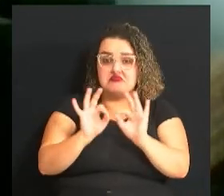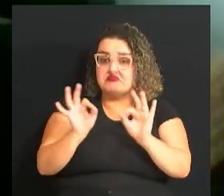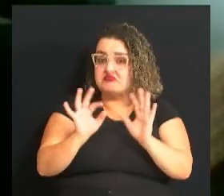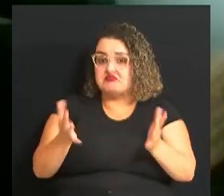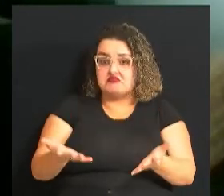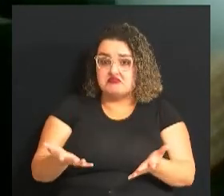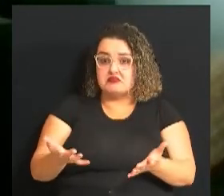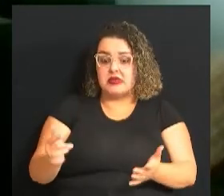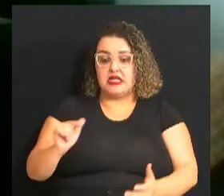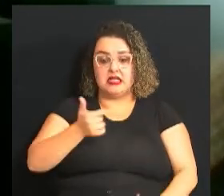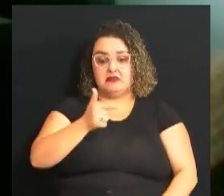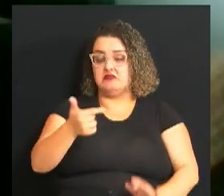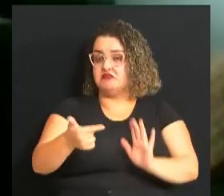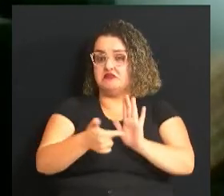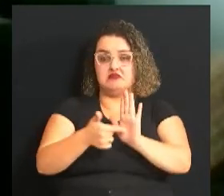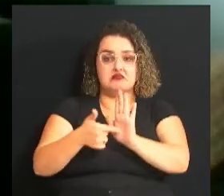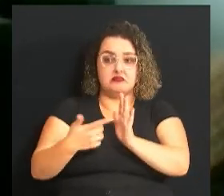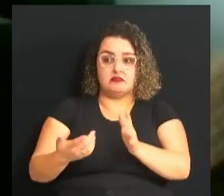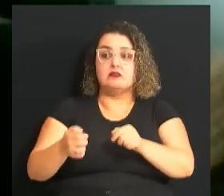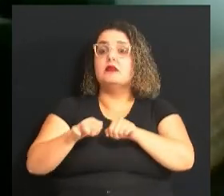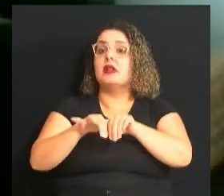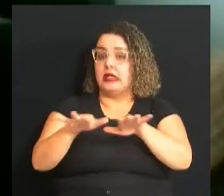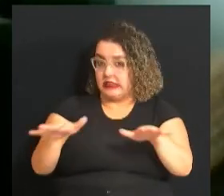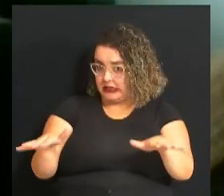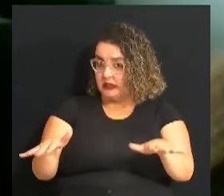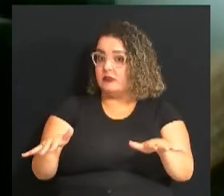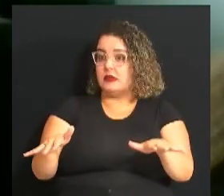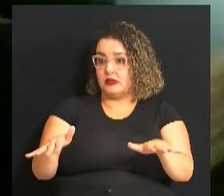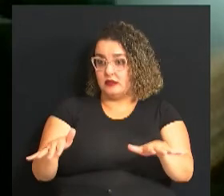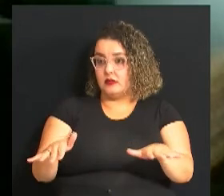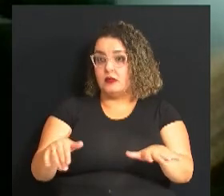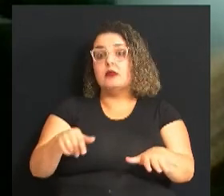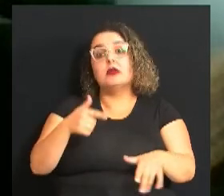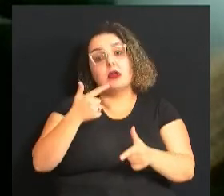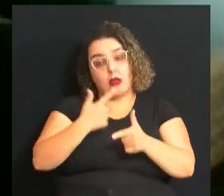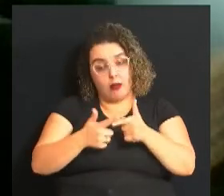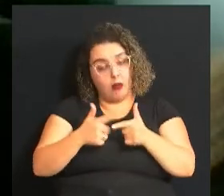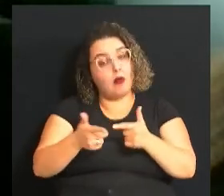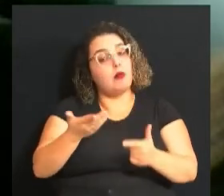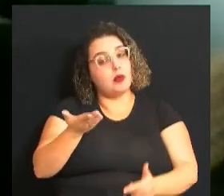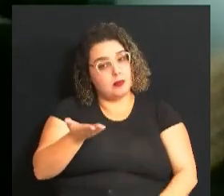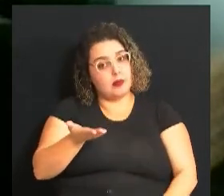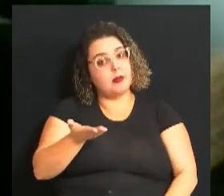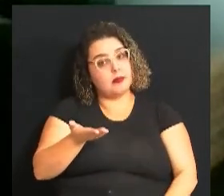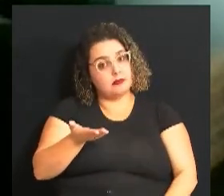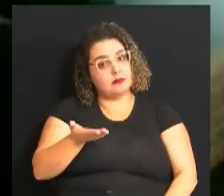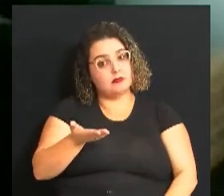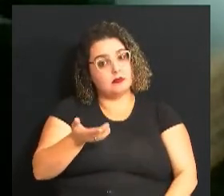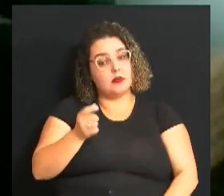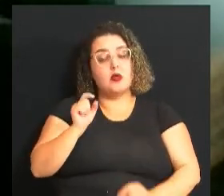têm manifestação, mas elas transmitem, o que acaba sendo um problema, tá? Ou seja,